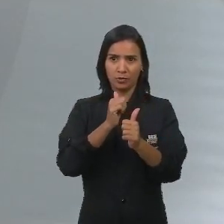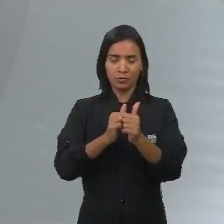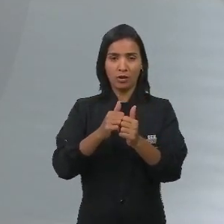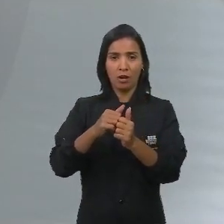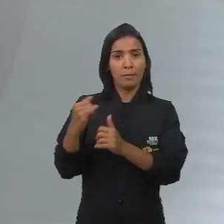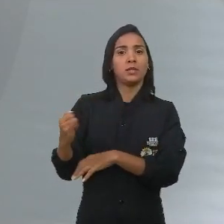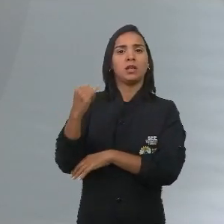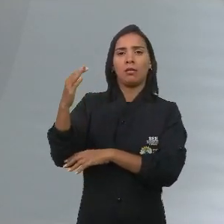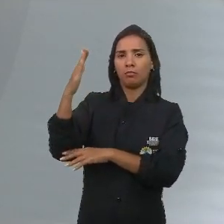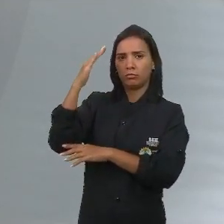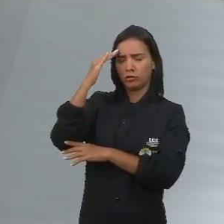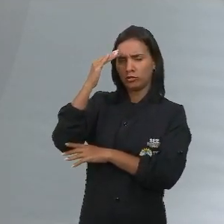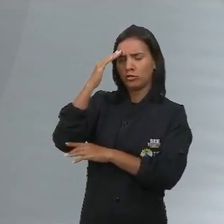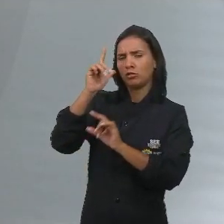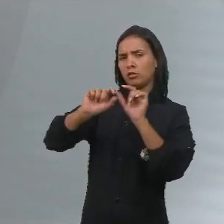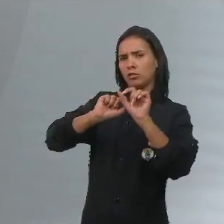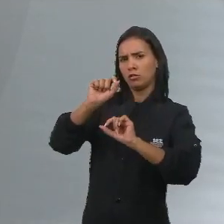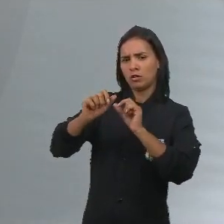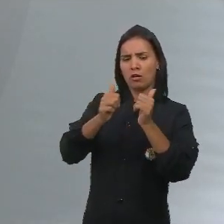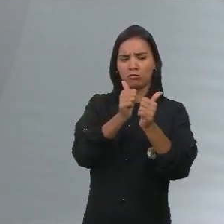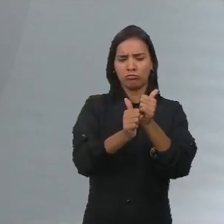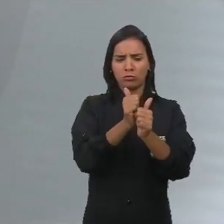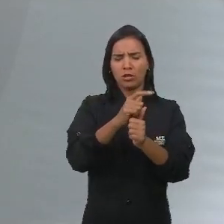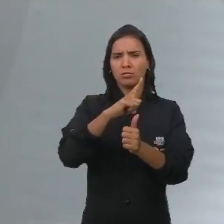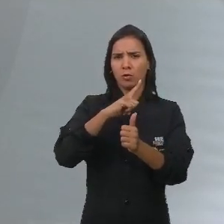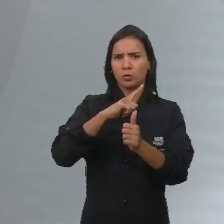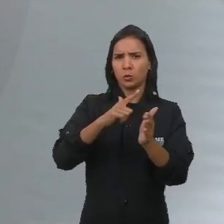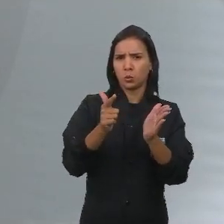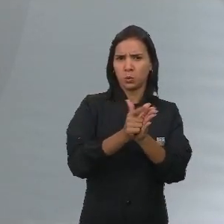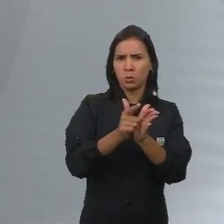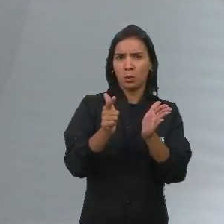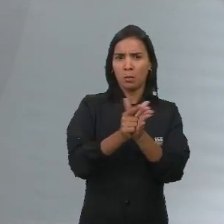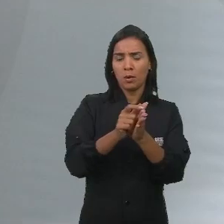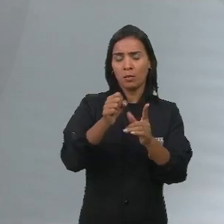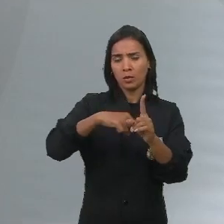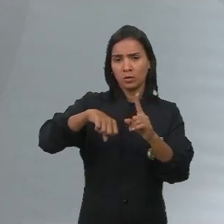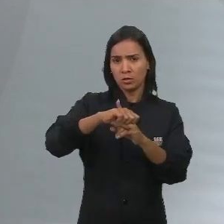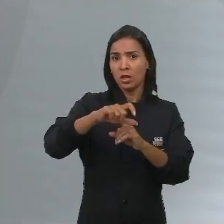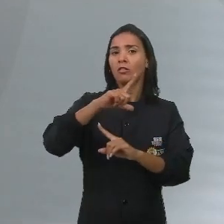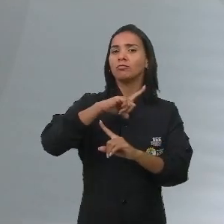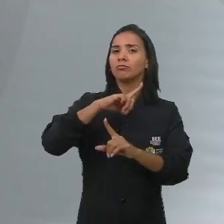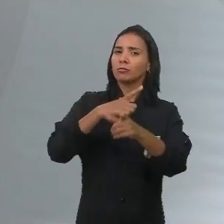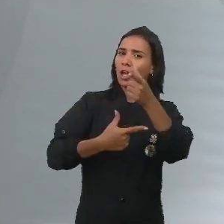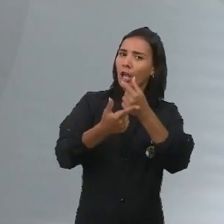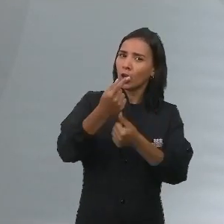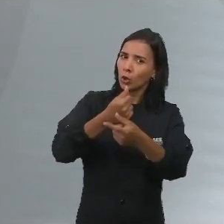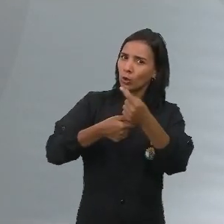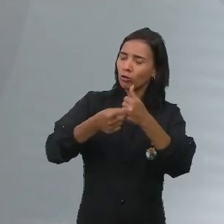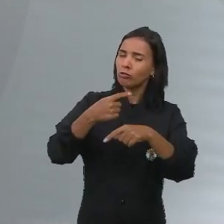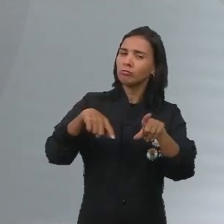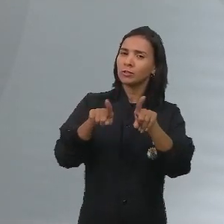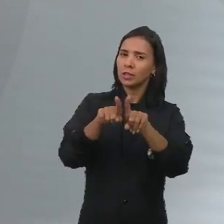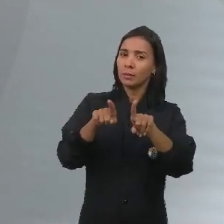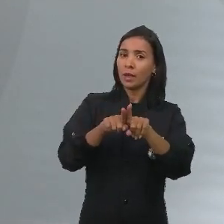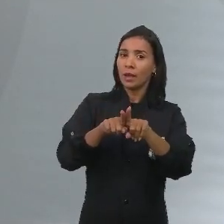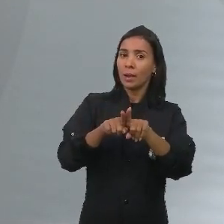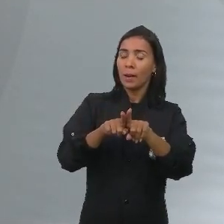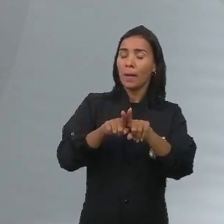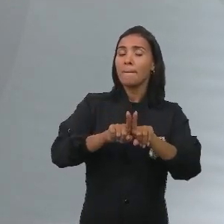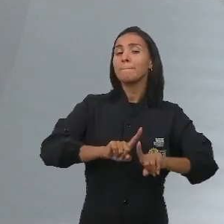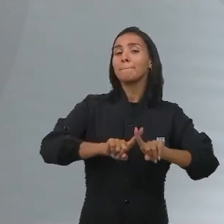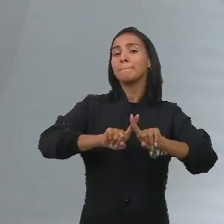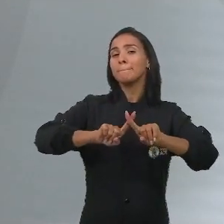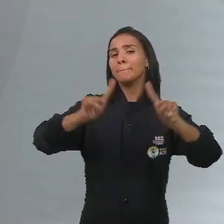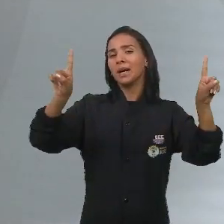seu papel social ele pode ter o seu direcionamento lucrativo financeiro mas aqui na Parte Educacional